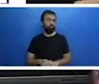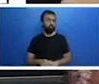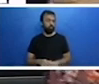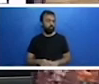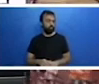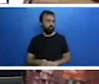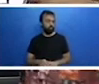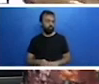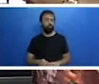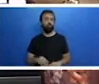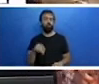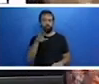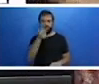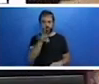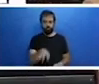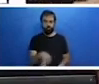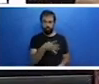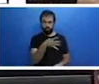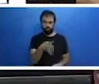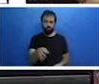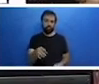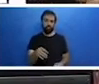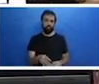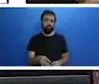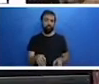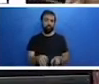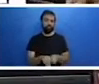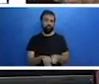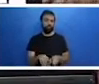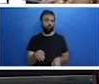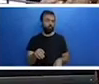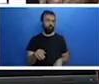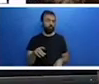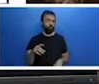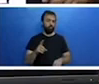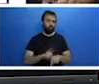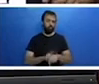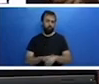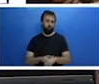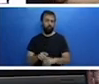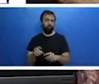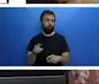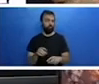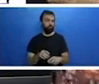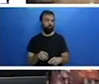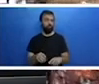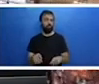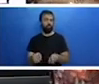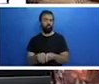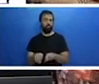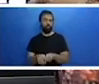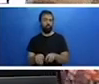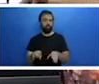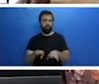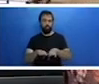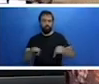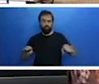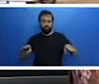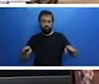temos também a planilha, o relógio e o tabuleiro na questão quando nós vamos jogar. E como eu